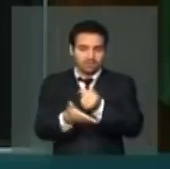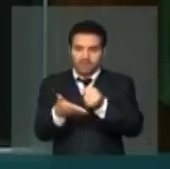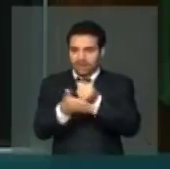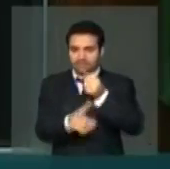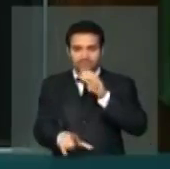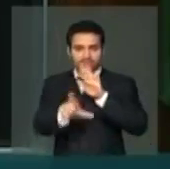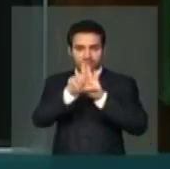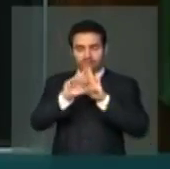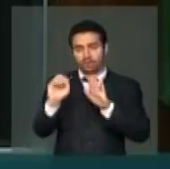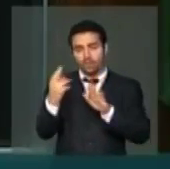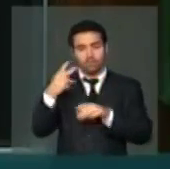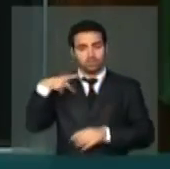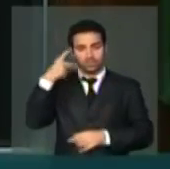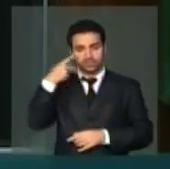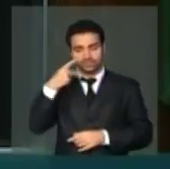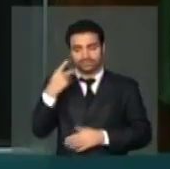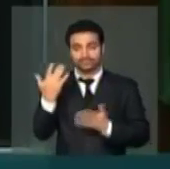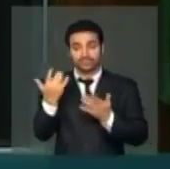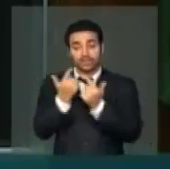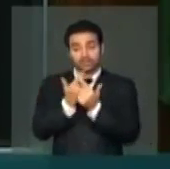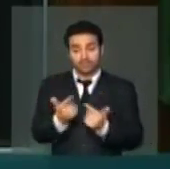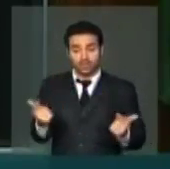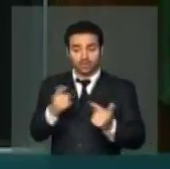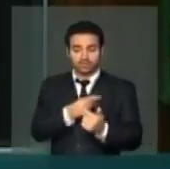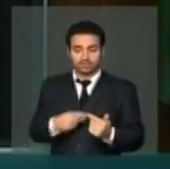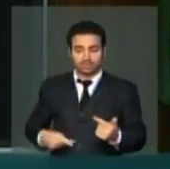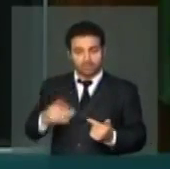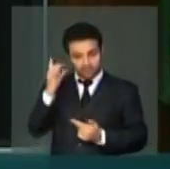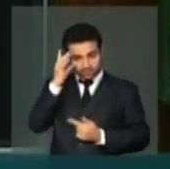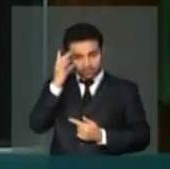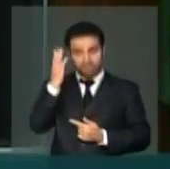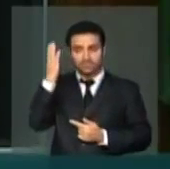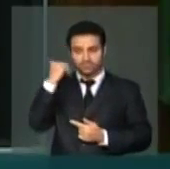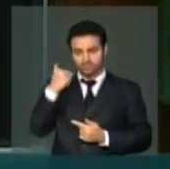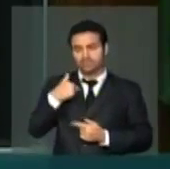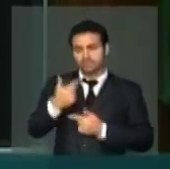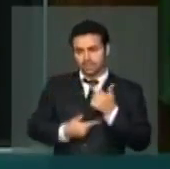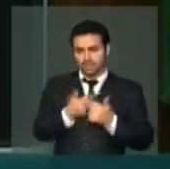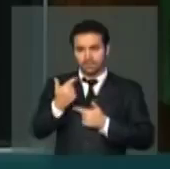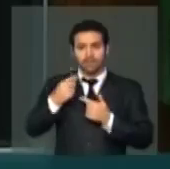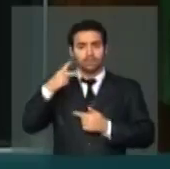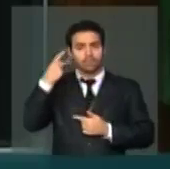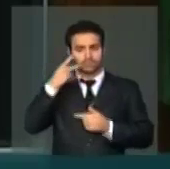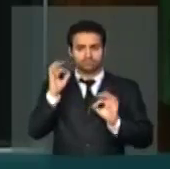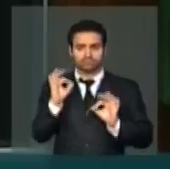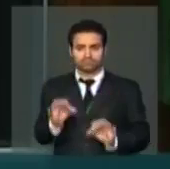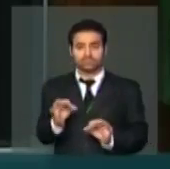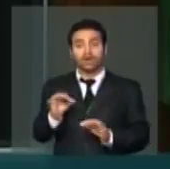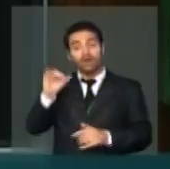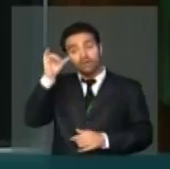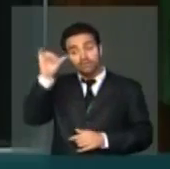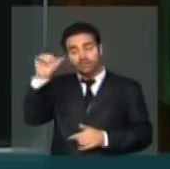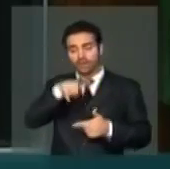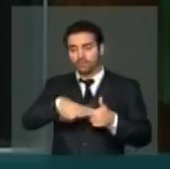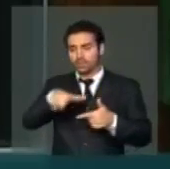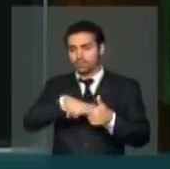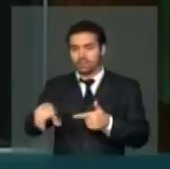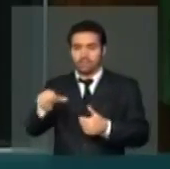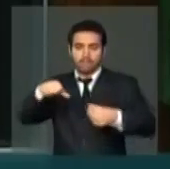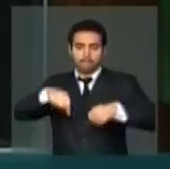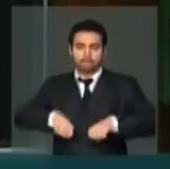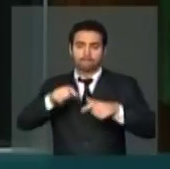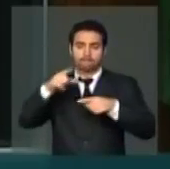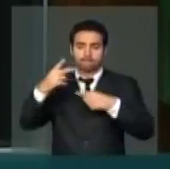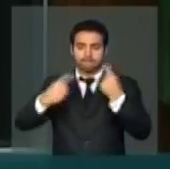política. Felizmente, a presidenta Dilma soube atuar politicamente para reverter a crise política em andamento